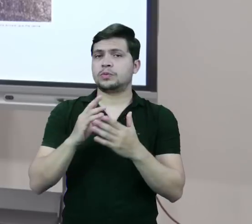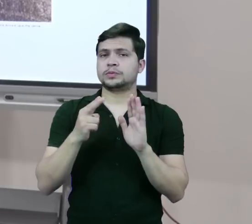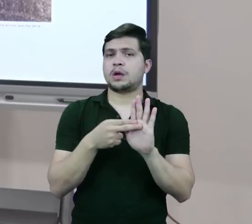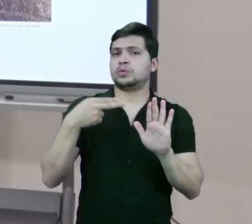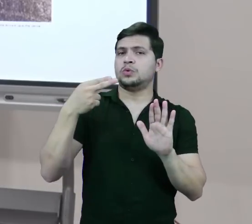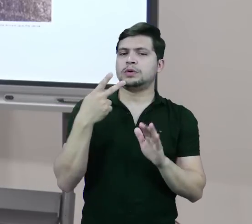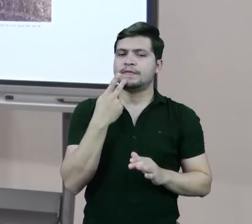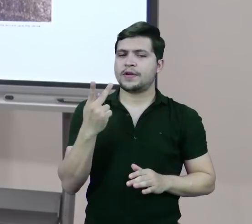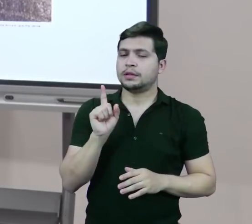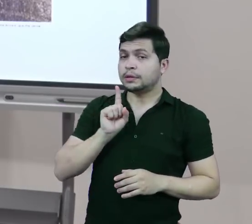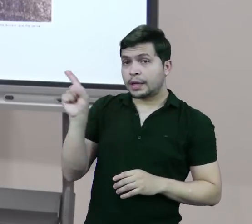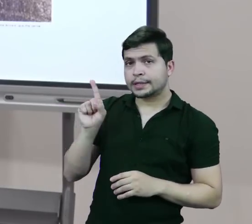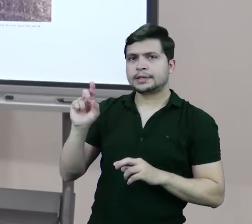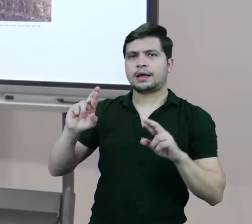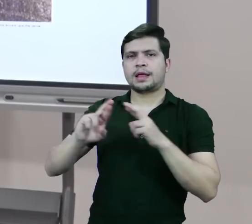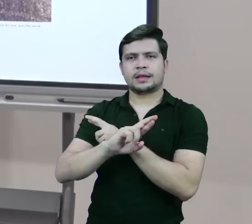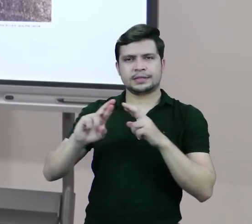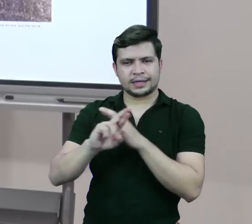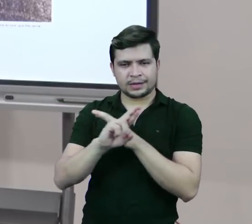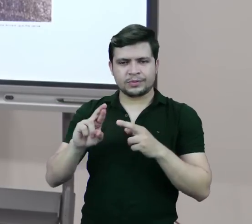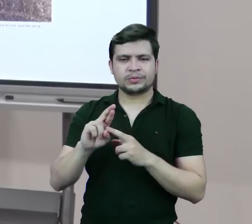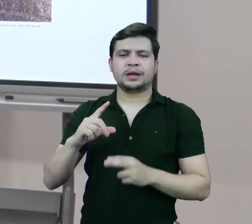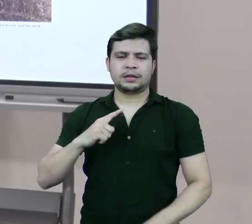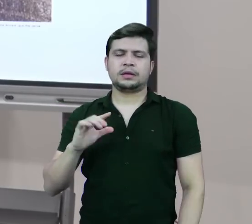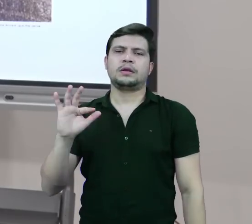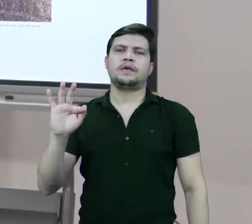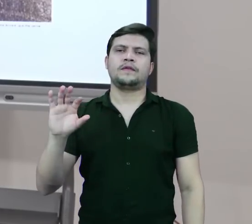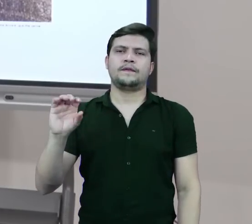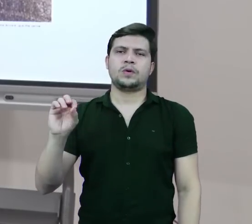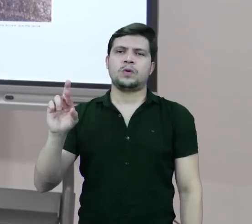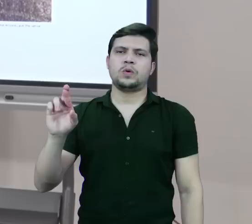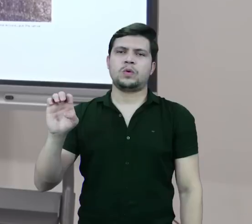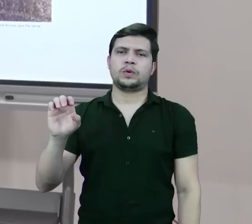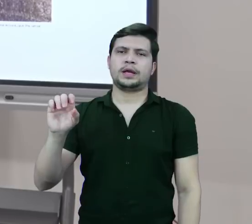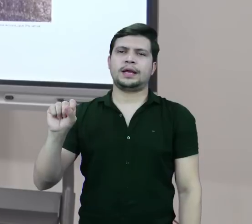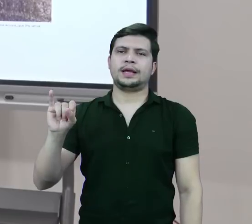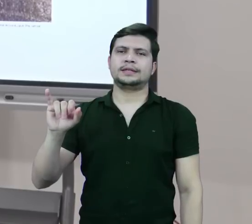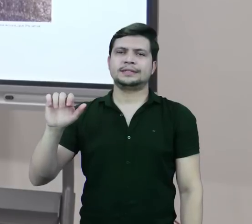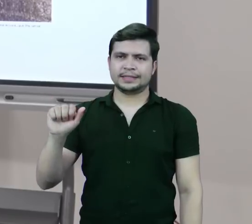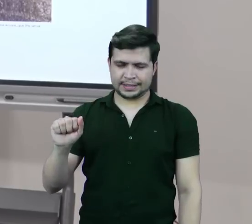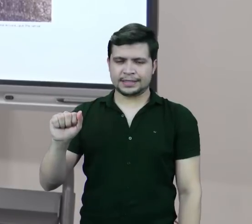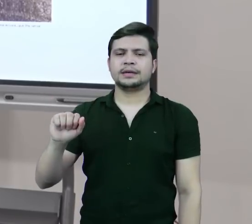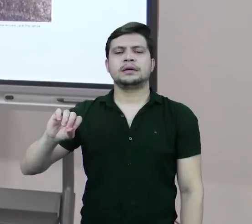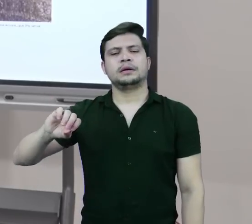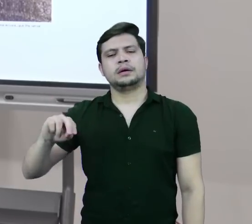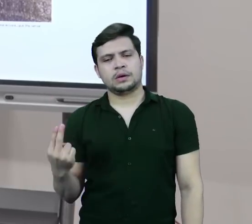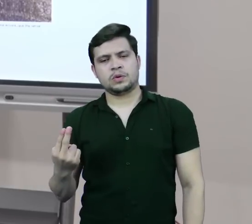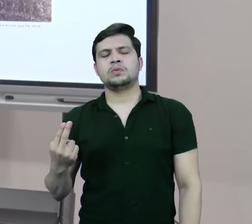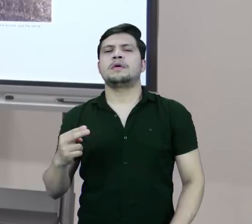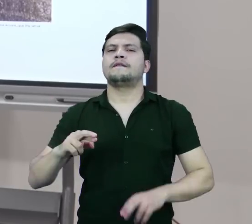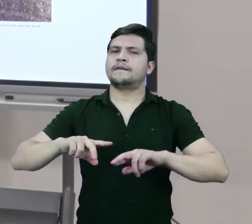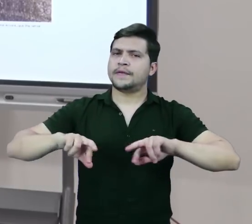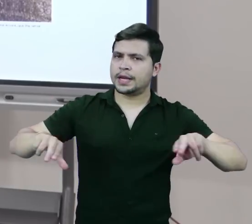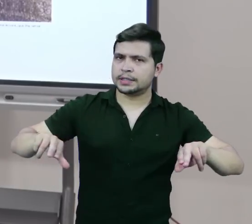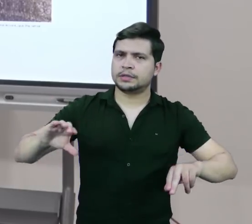Muitos autores classificam, né, essa relação ecológica chamada de foresia, inquilinismo, epifitismo como